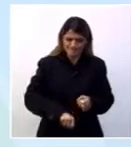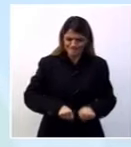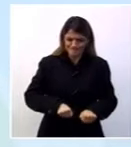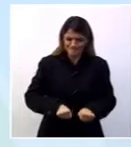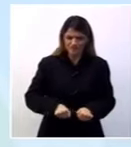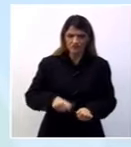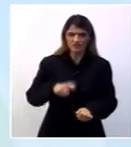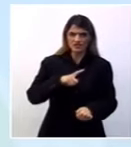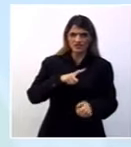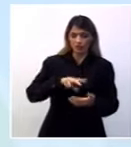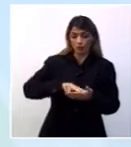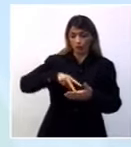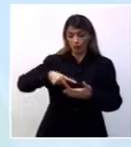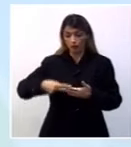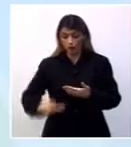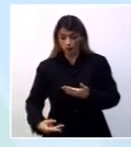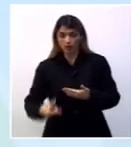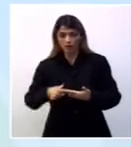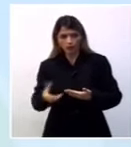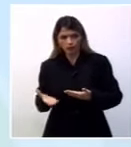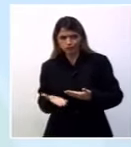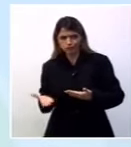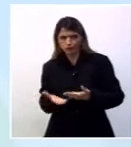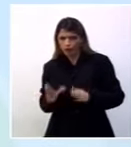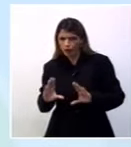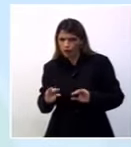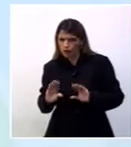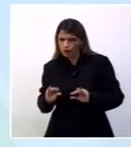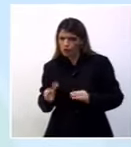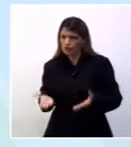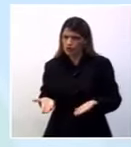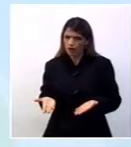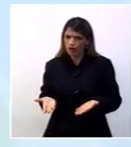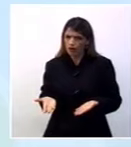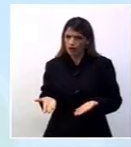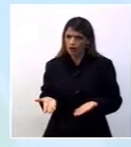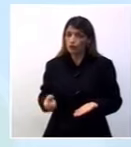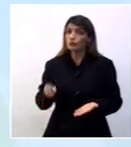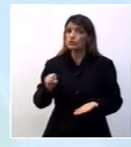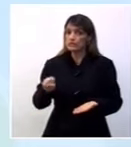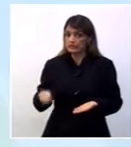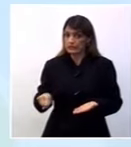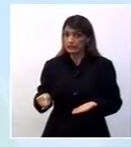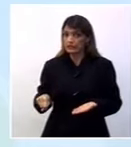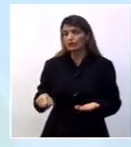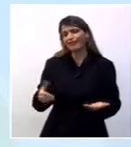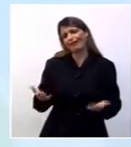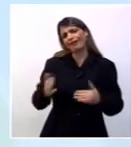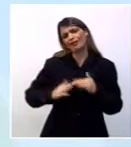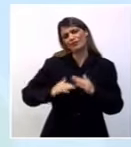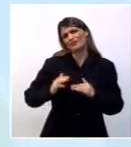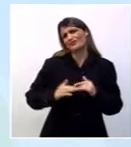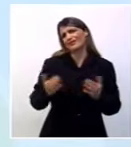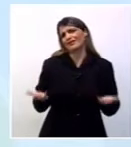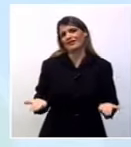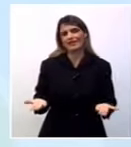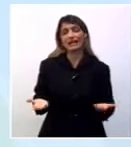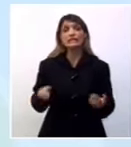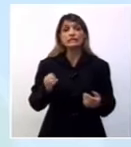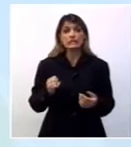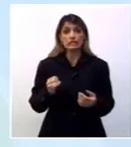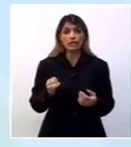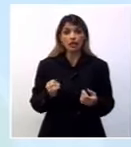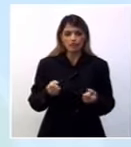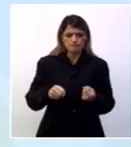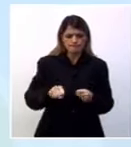tem queda, tem uma base para você poder cair sobre ela? Se tem, vamos praticar. Se você vai executar o